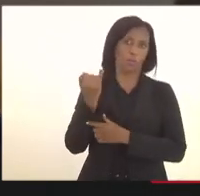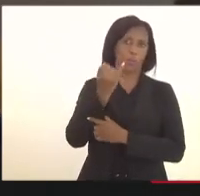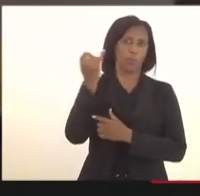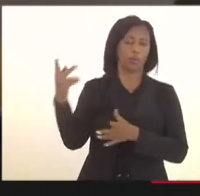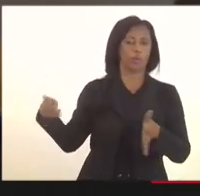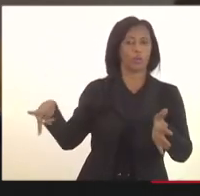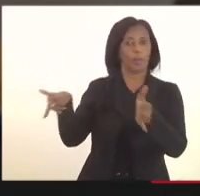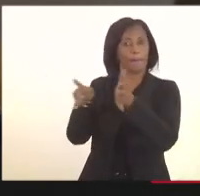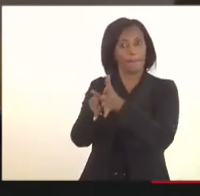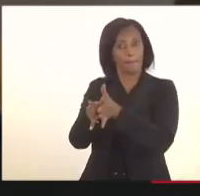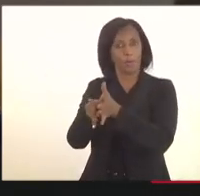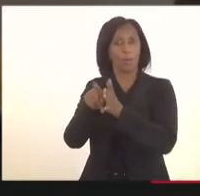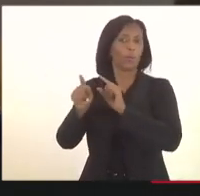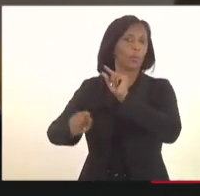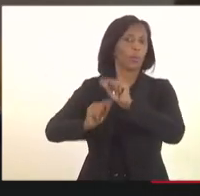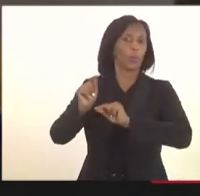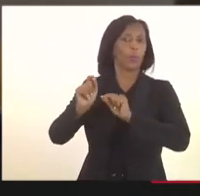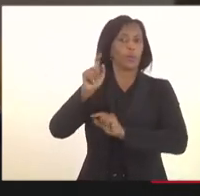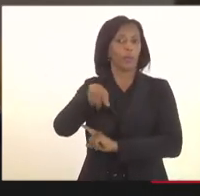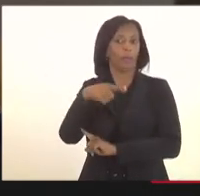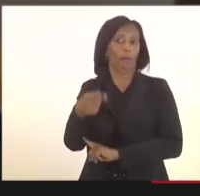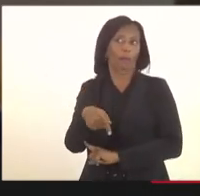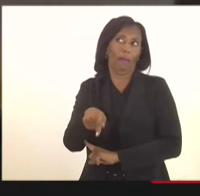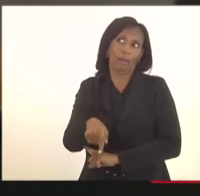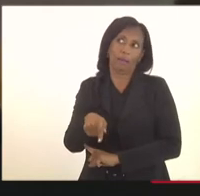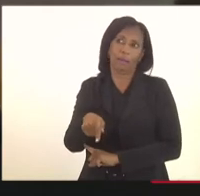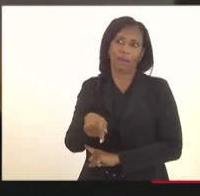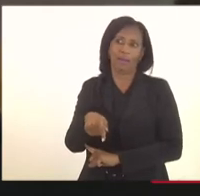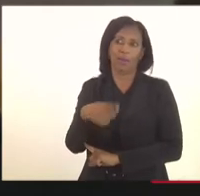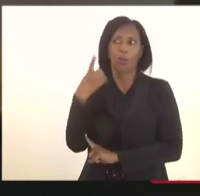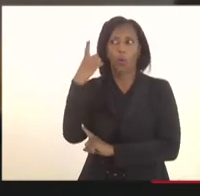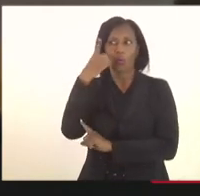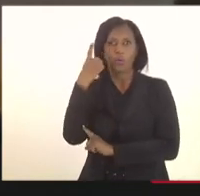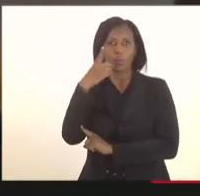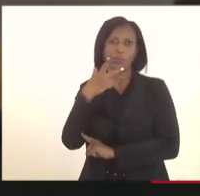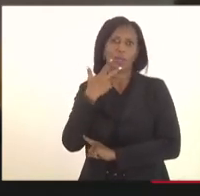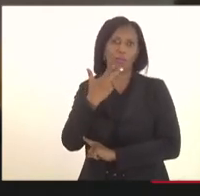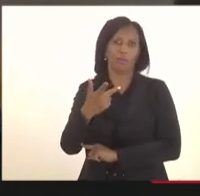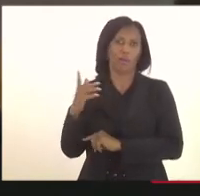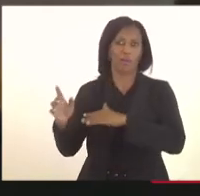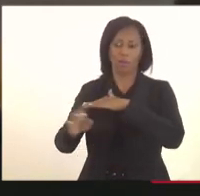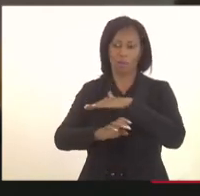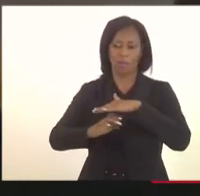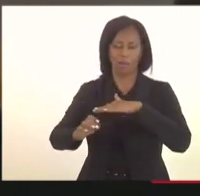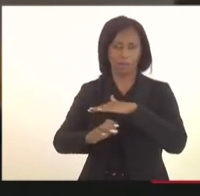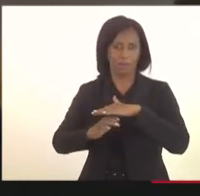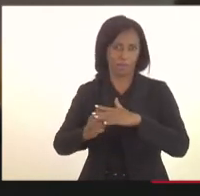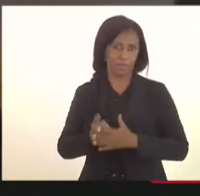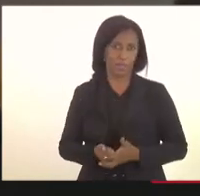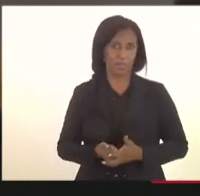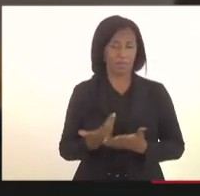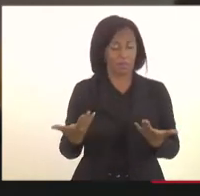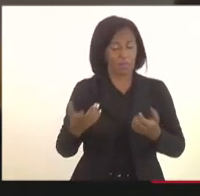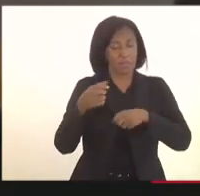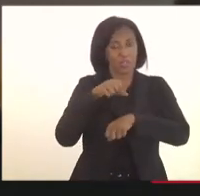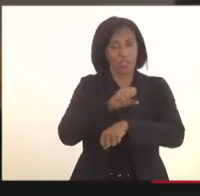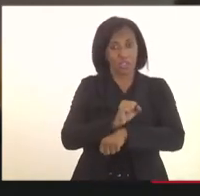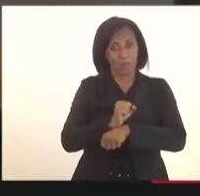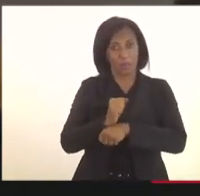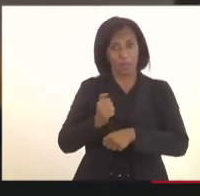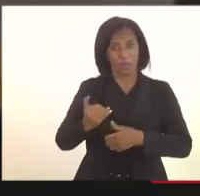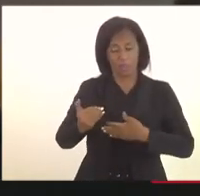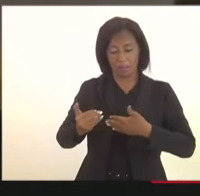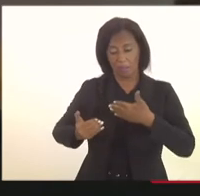Petronas é. Obviamente, aqui a gente é simplesmente, como diz o deputado, um concessionário, um bebê, mas a gente espera que, ao longo do nosso processo